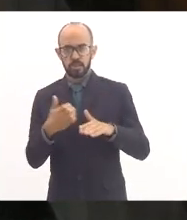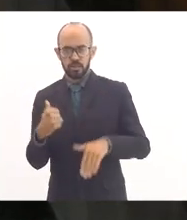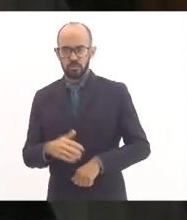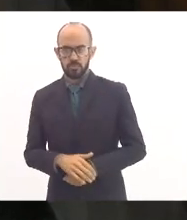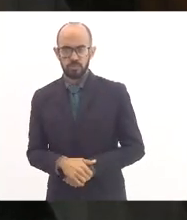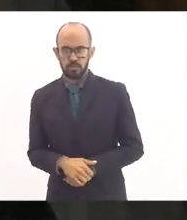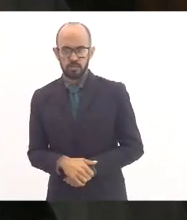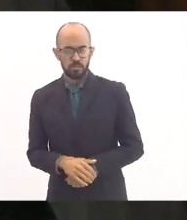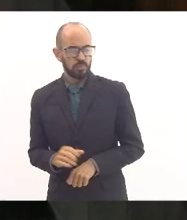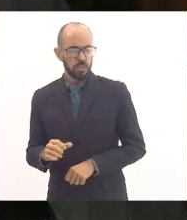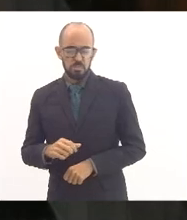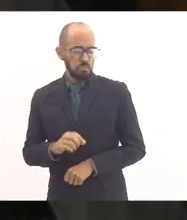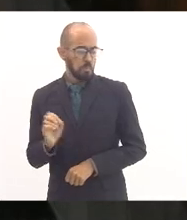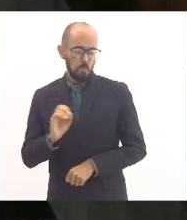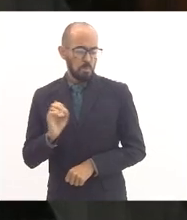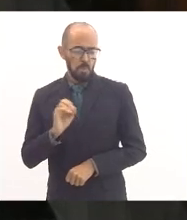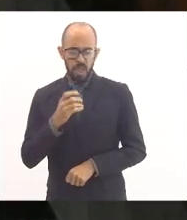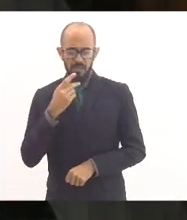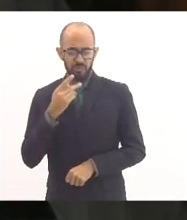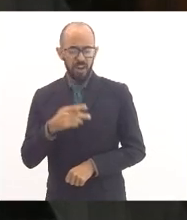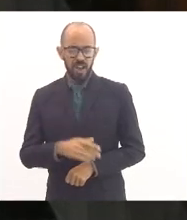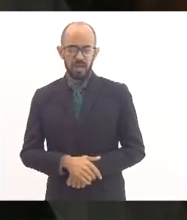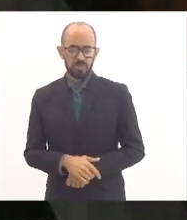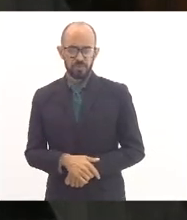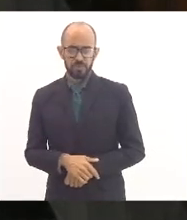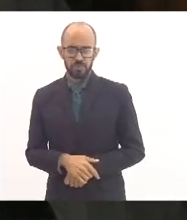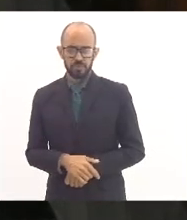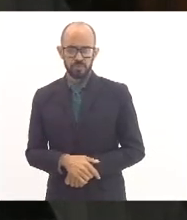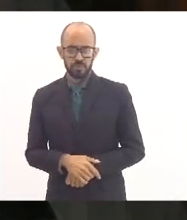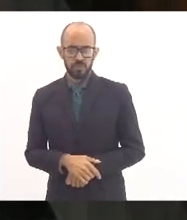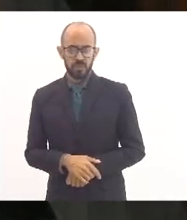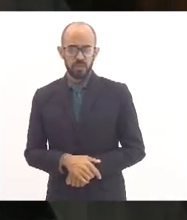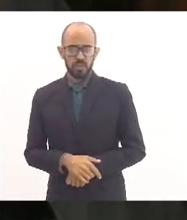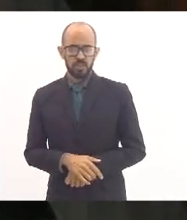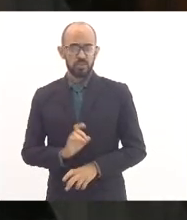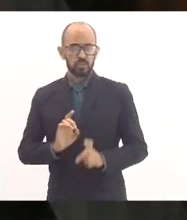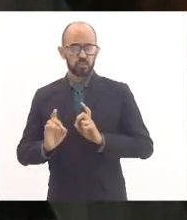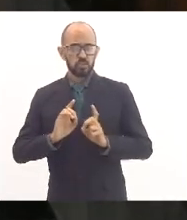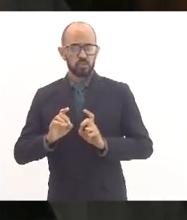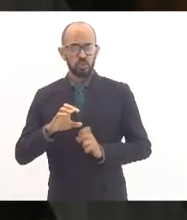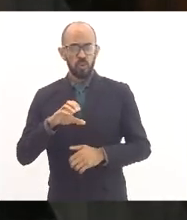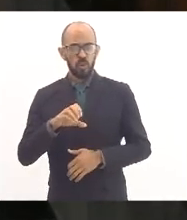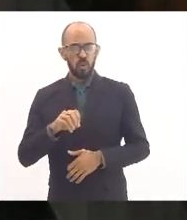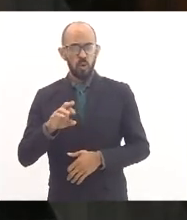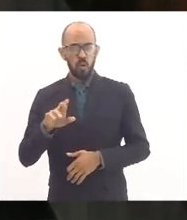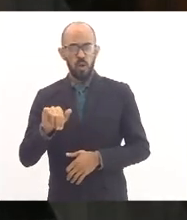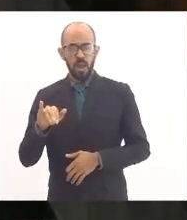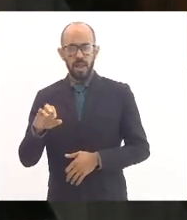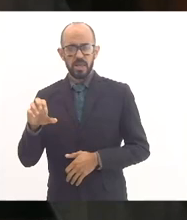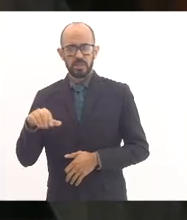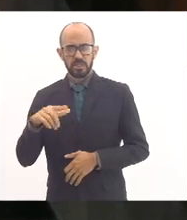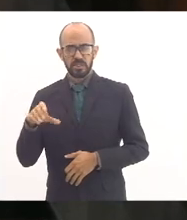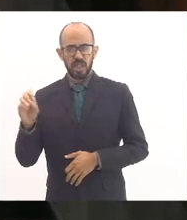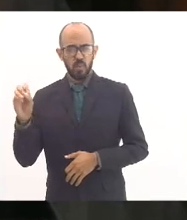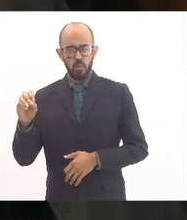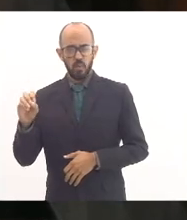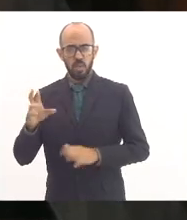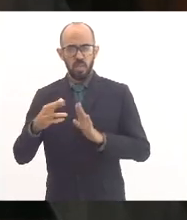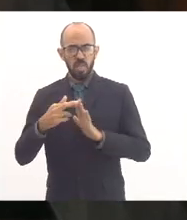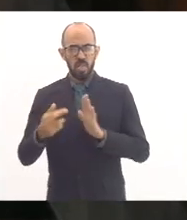é como se fala disso a discutir se correção regras correcionais